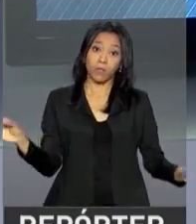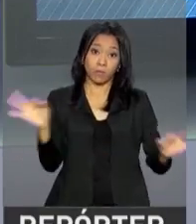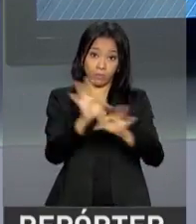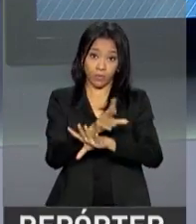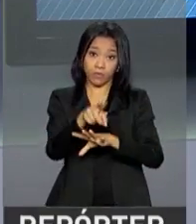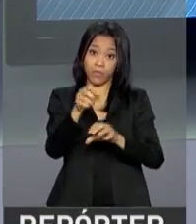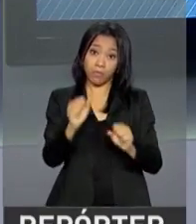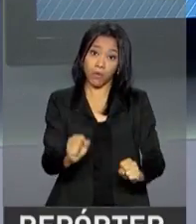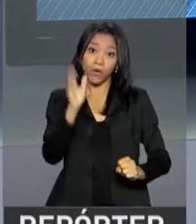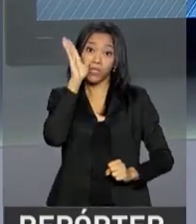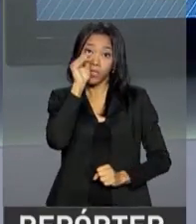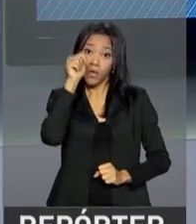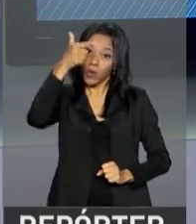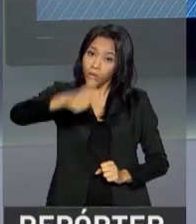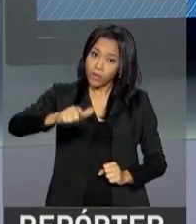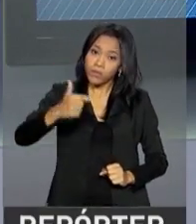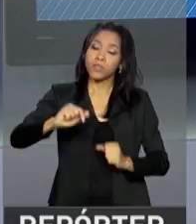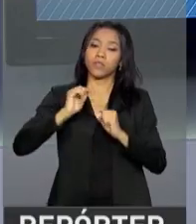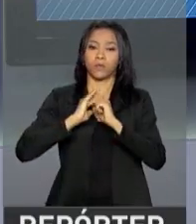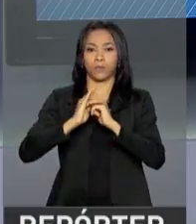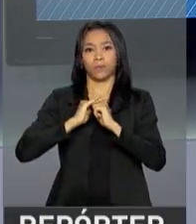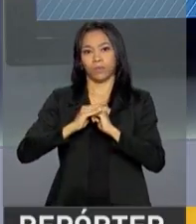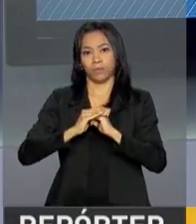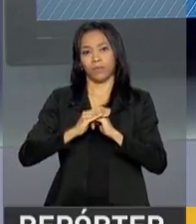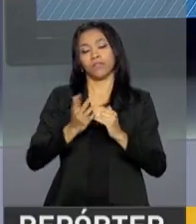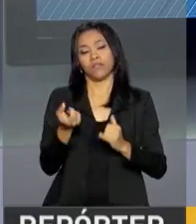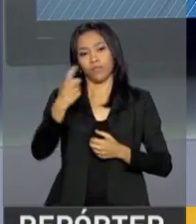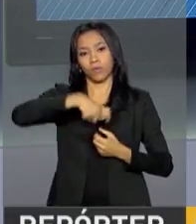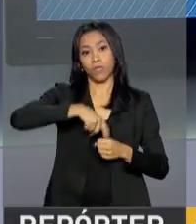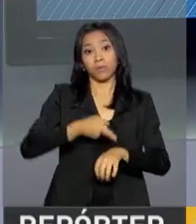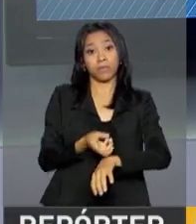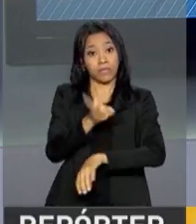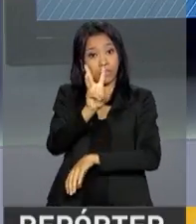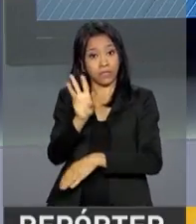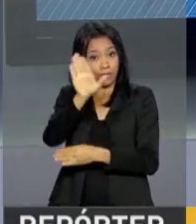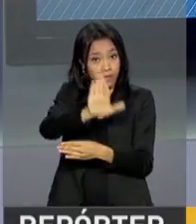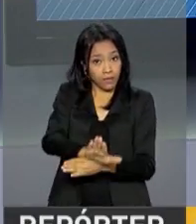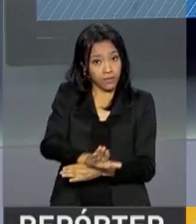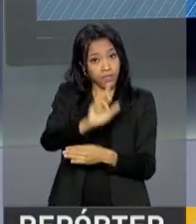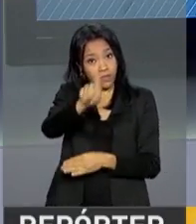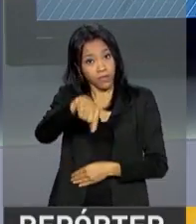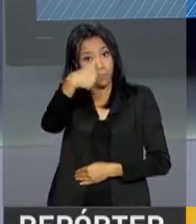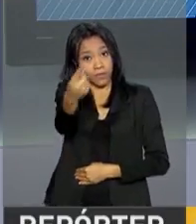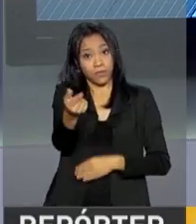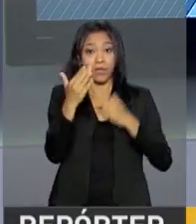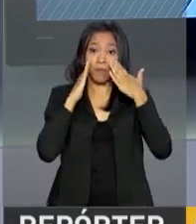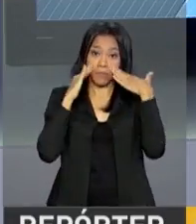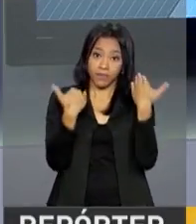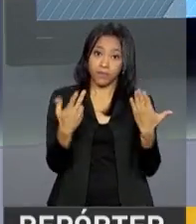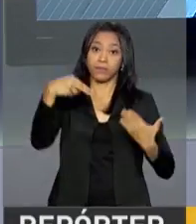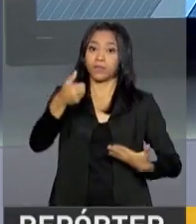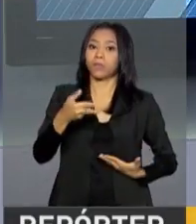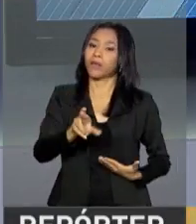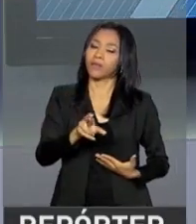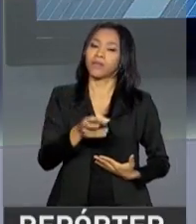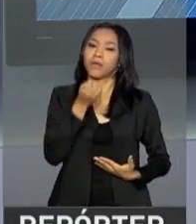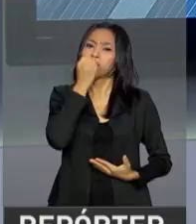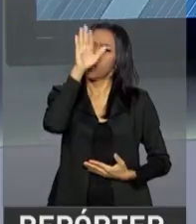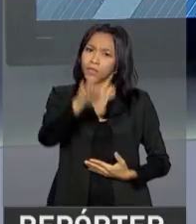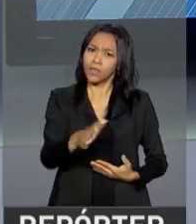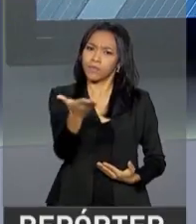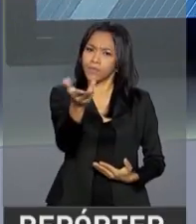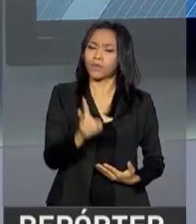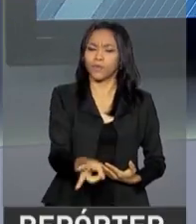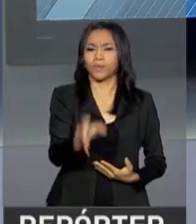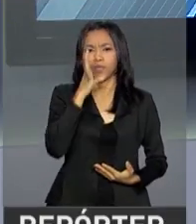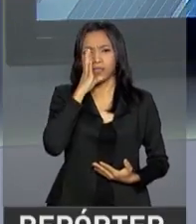você pode rever as reportagens no youtube nós voltamos às três da tarde na próxima edição do repórter nbr uma boa tarde pra